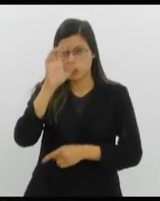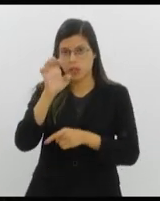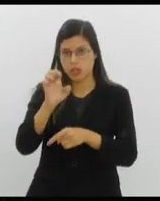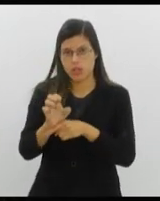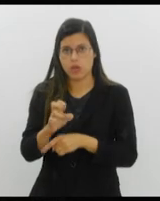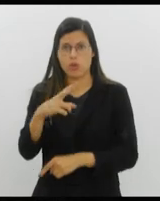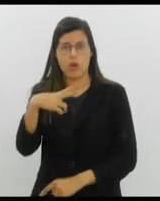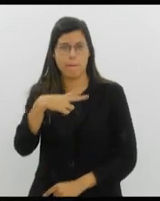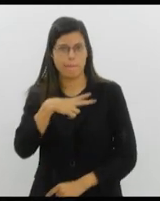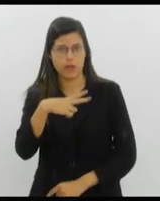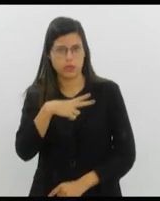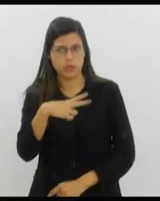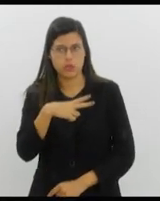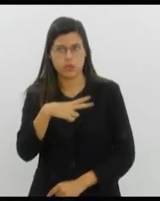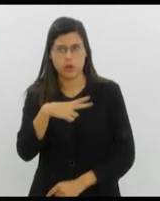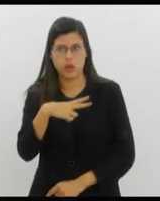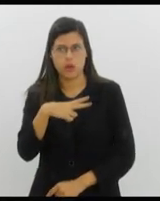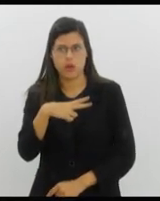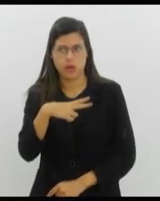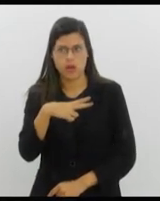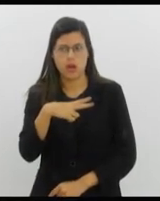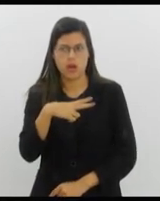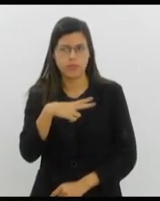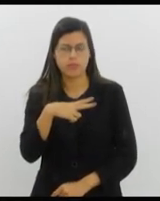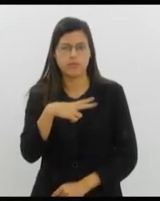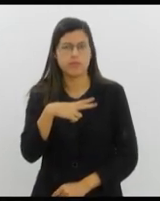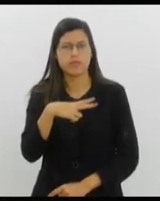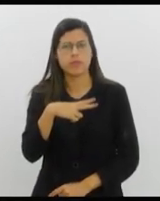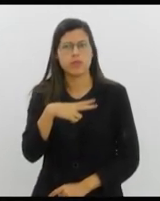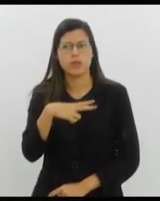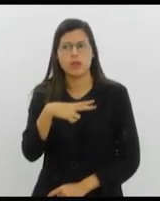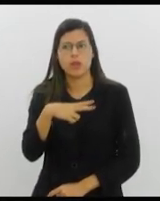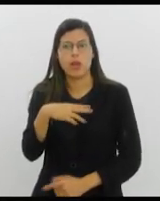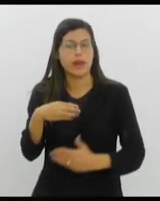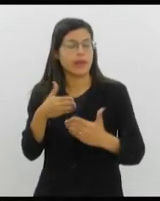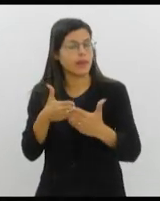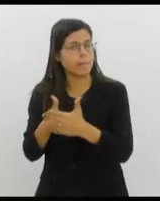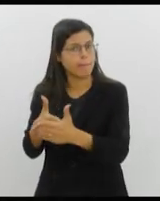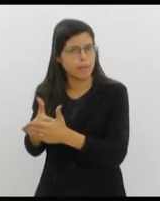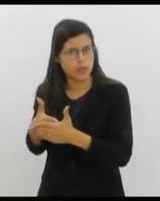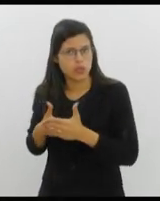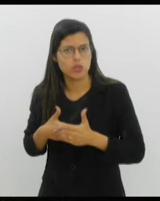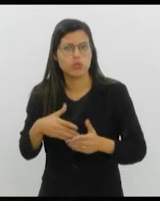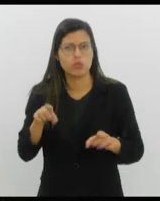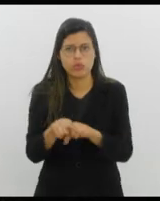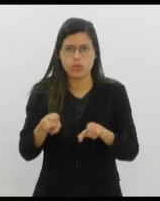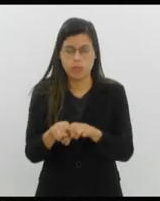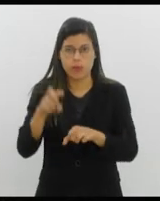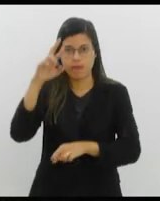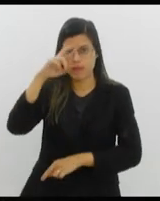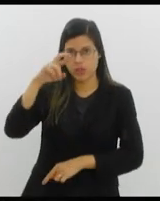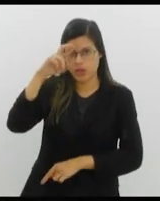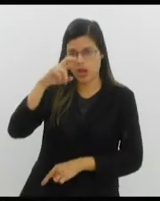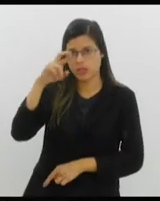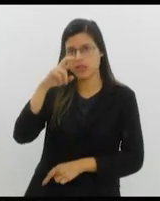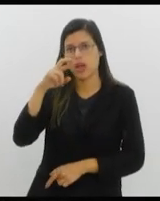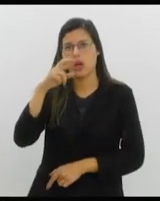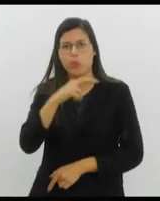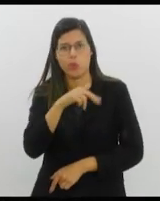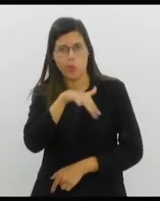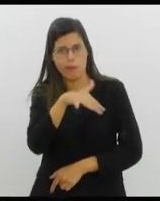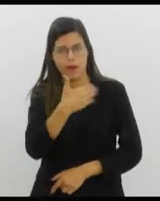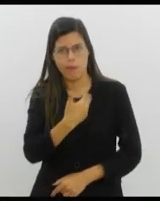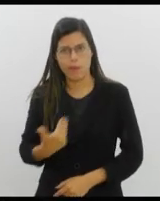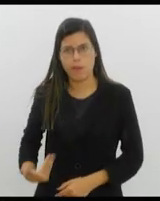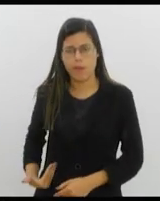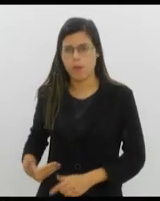privados, públicos e privados, sejam impedidos e fiscalizados pelo poder público para que tal